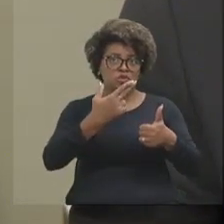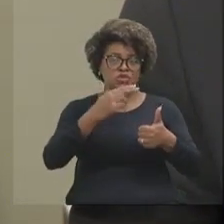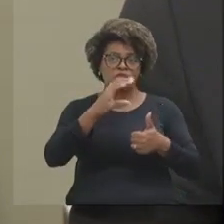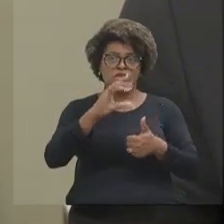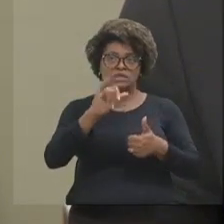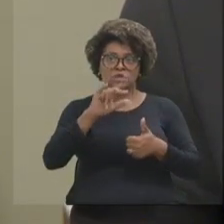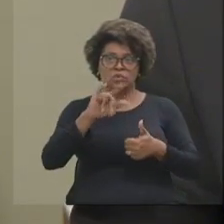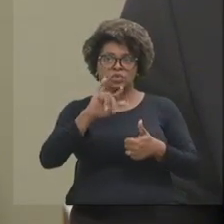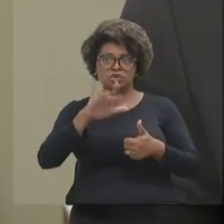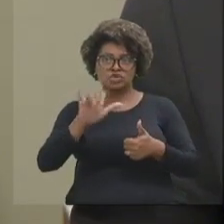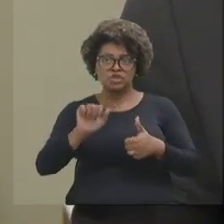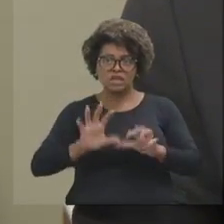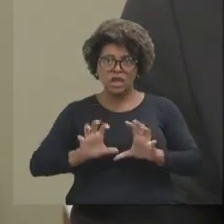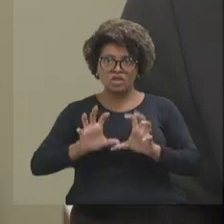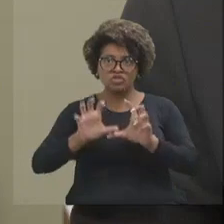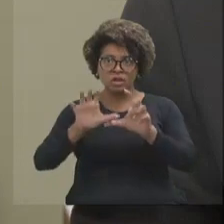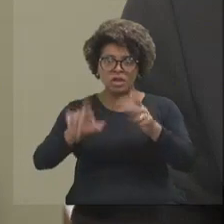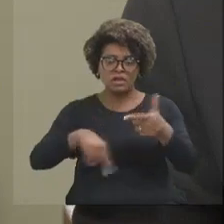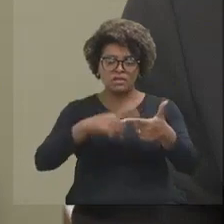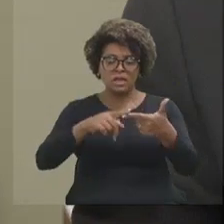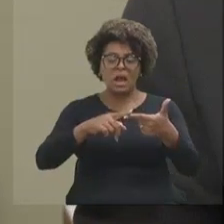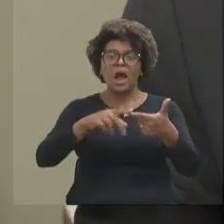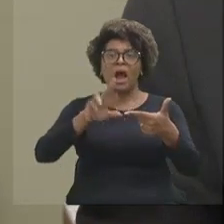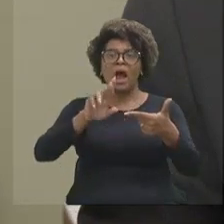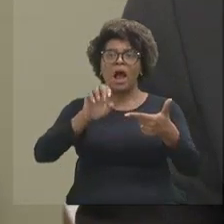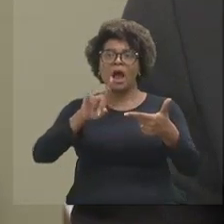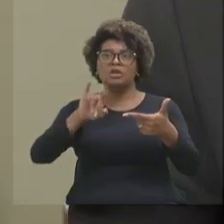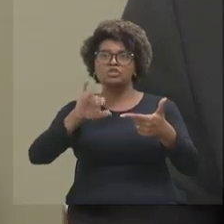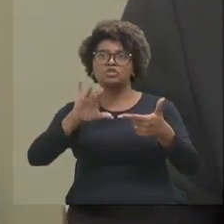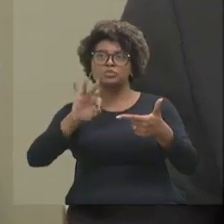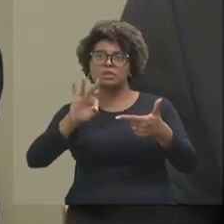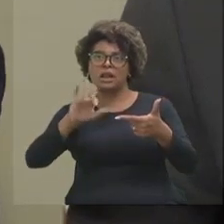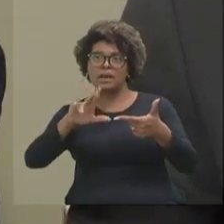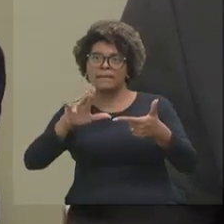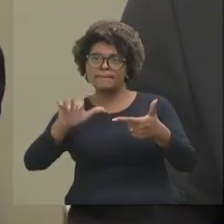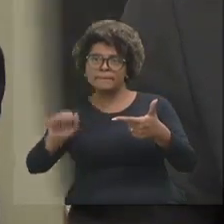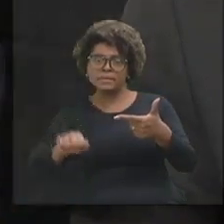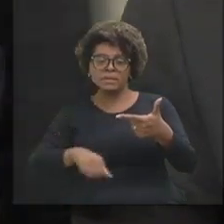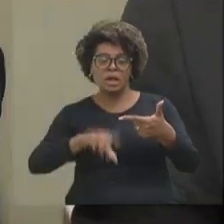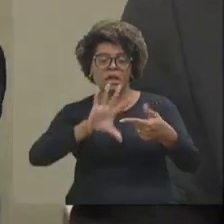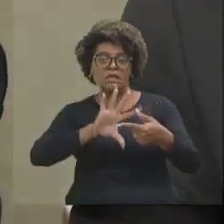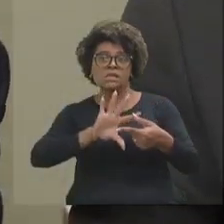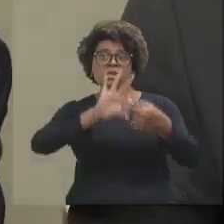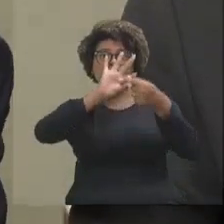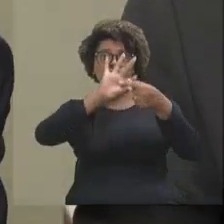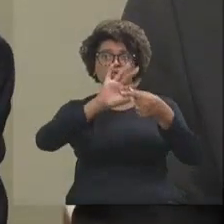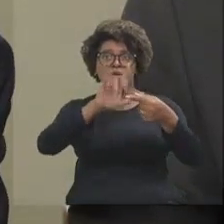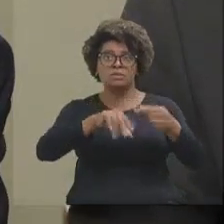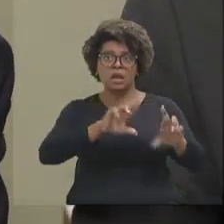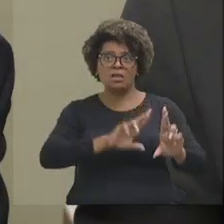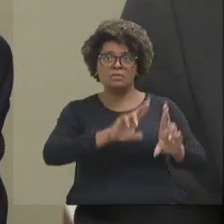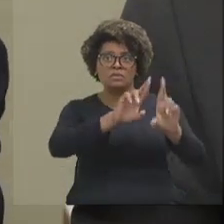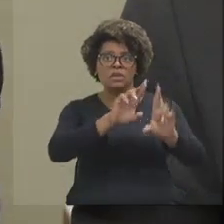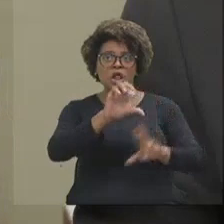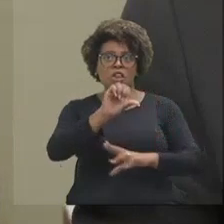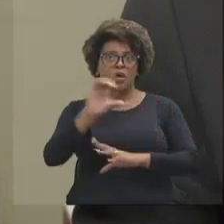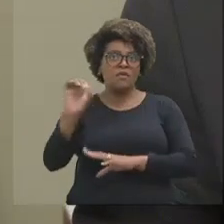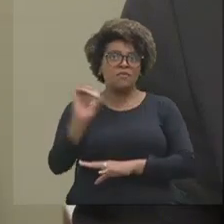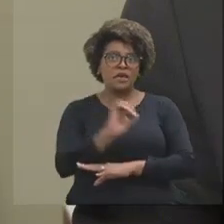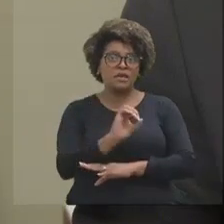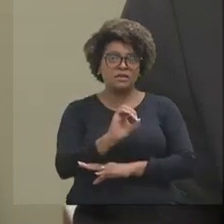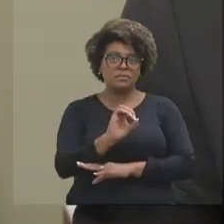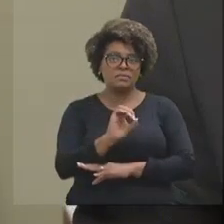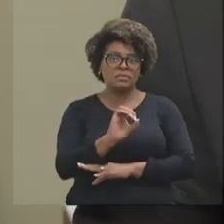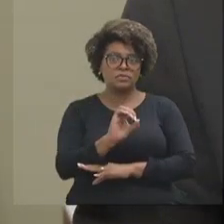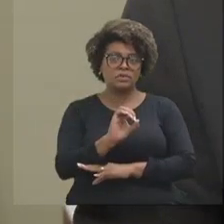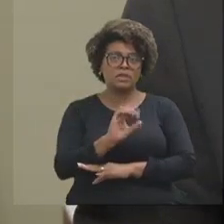oncológica errar terapia que os dois juntos são responsáveis por 90% das curas dos